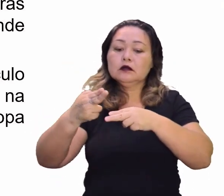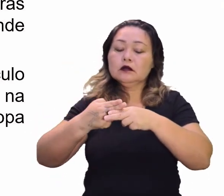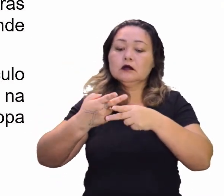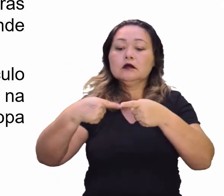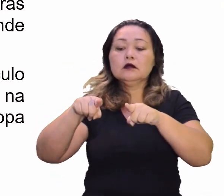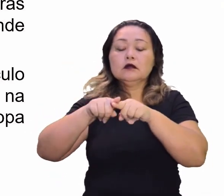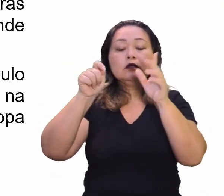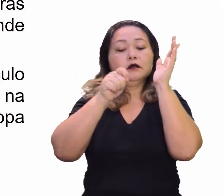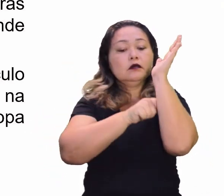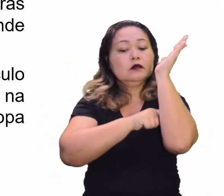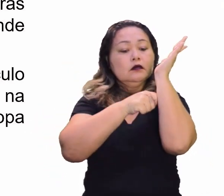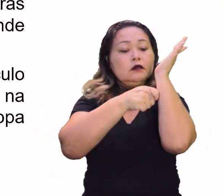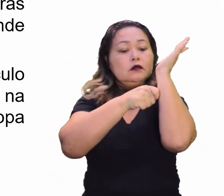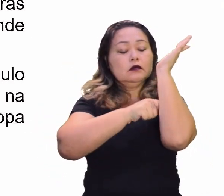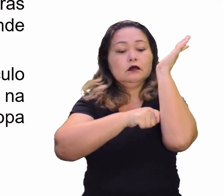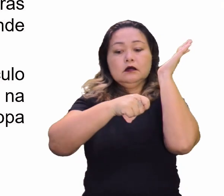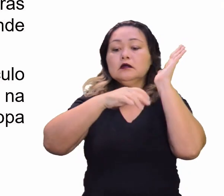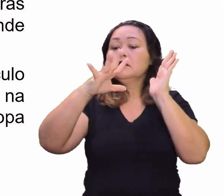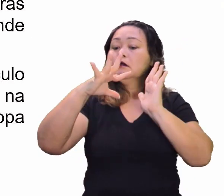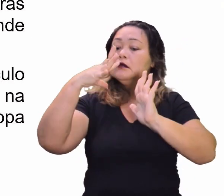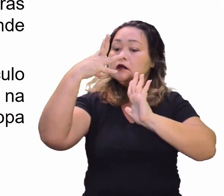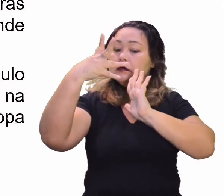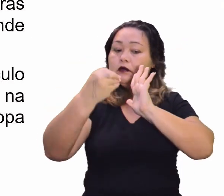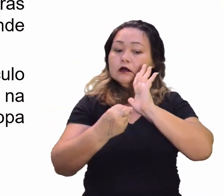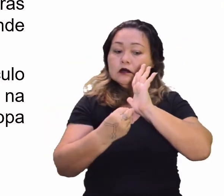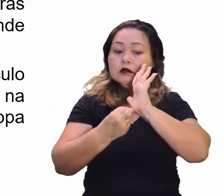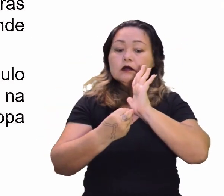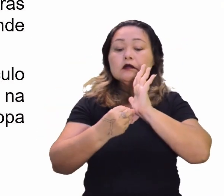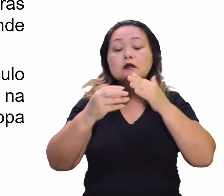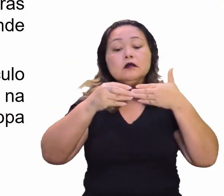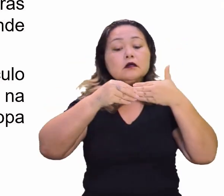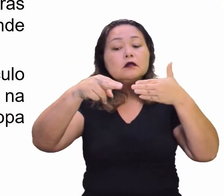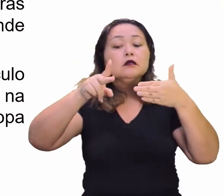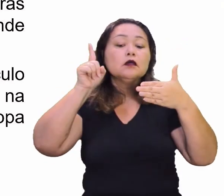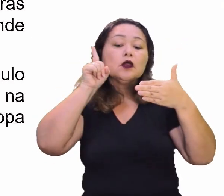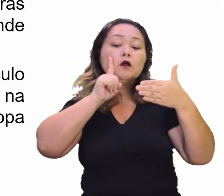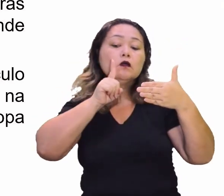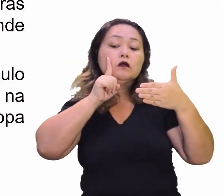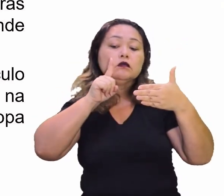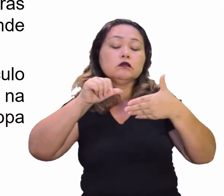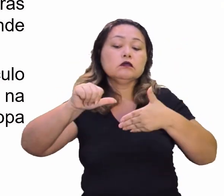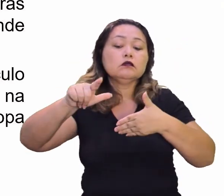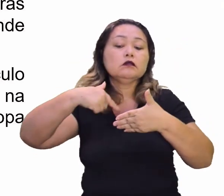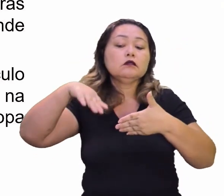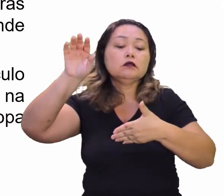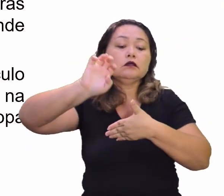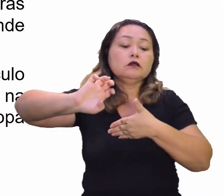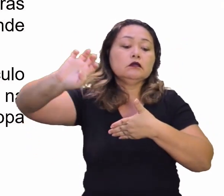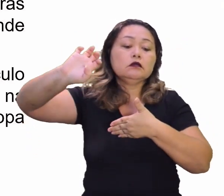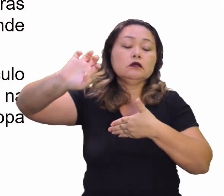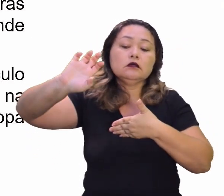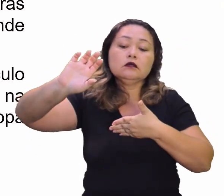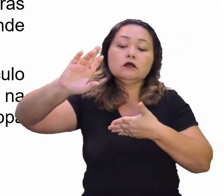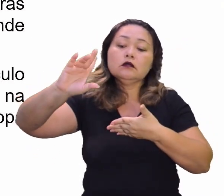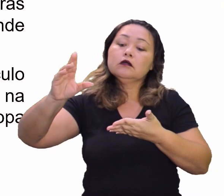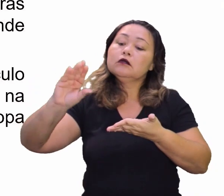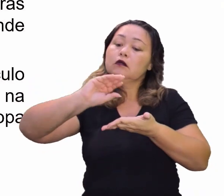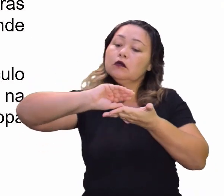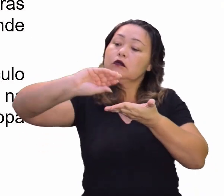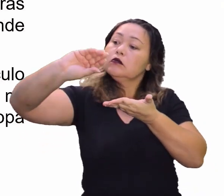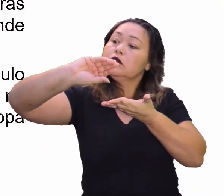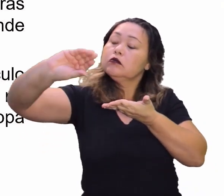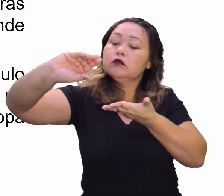do cacau e da borracha na Amazônia, levando para a América do Norte e Europa parte